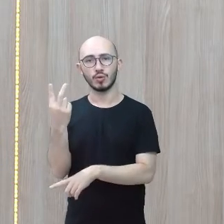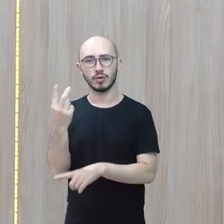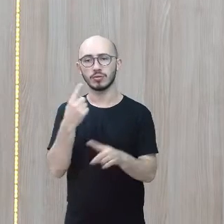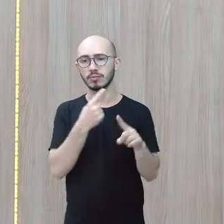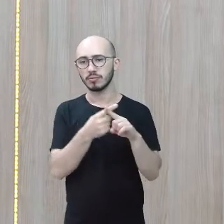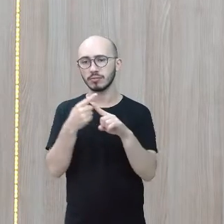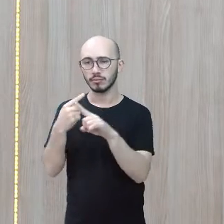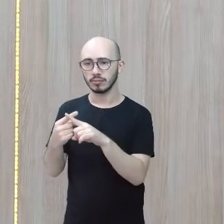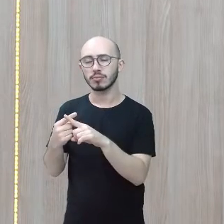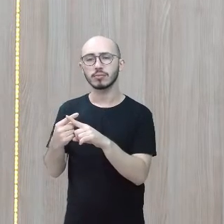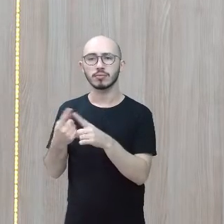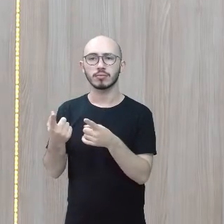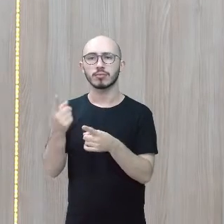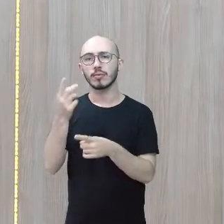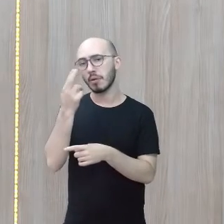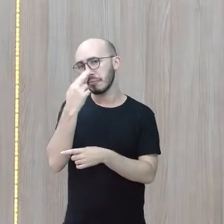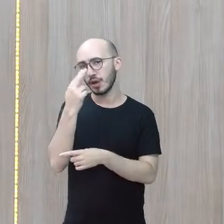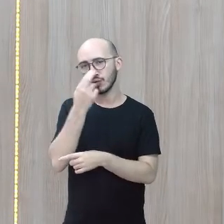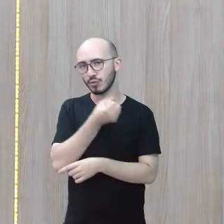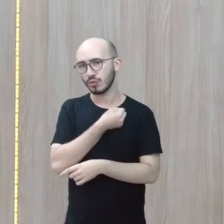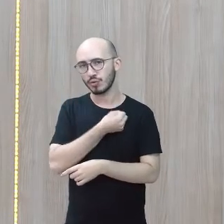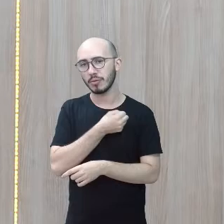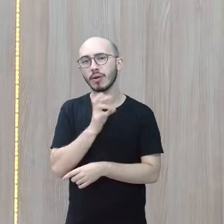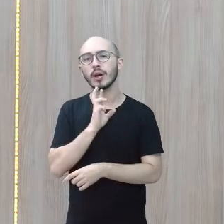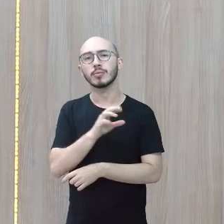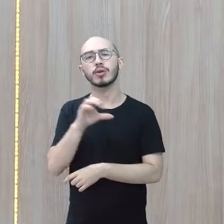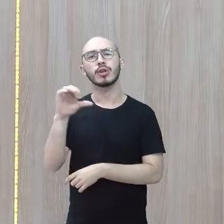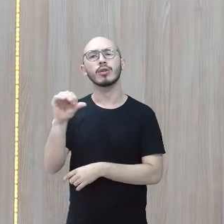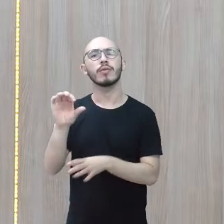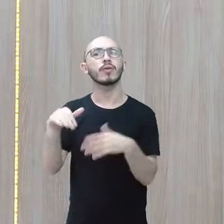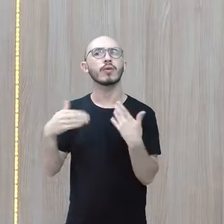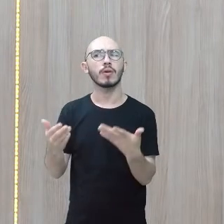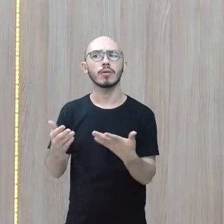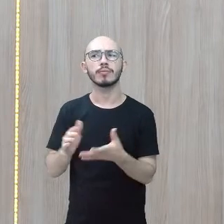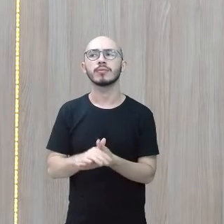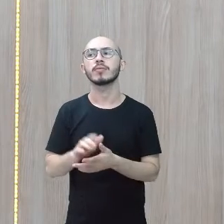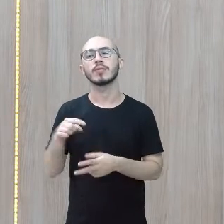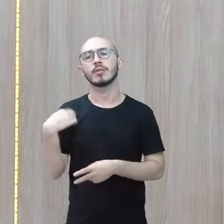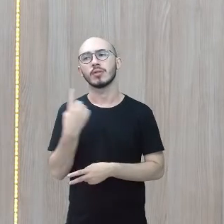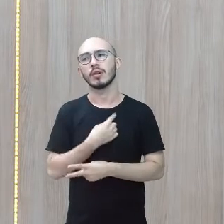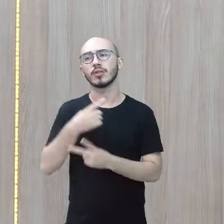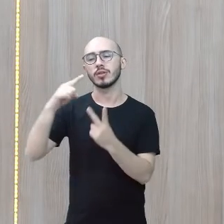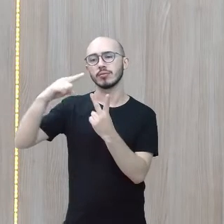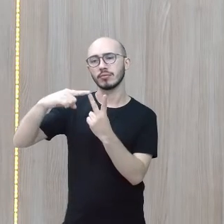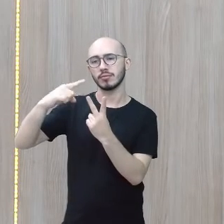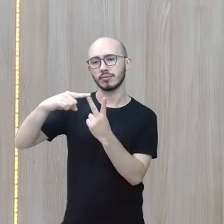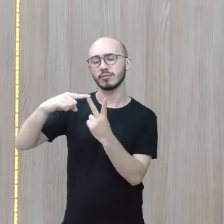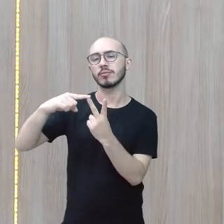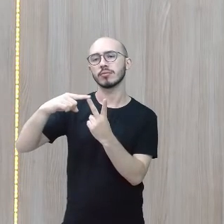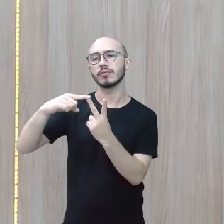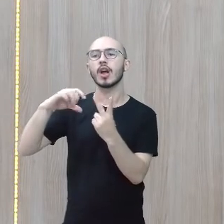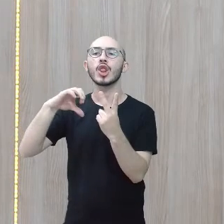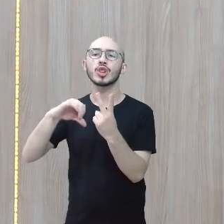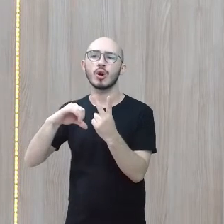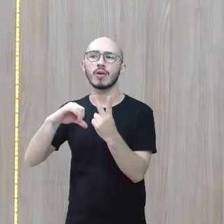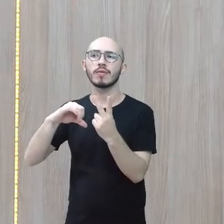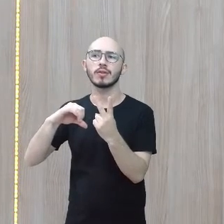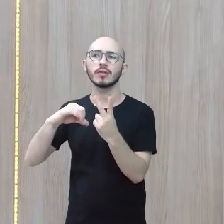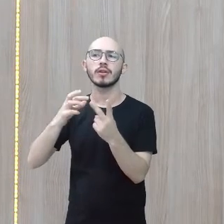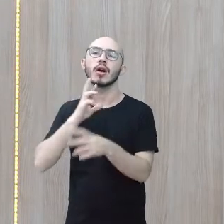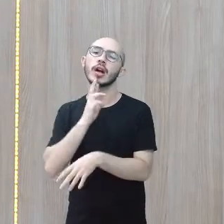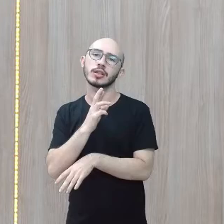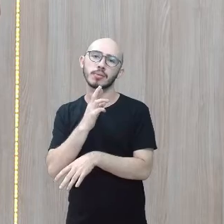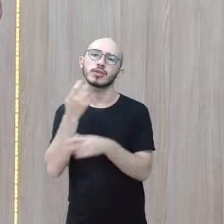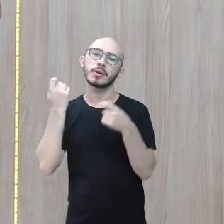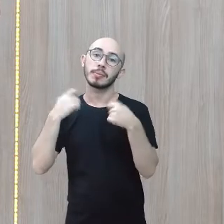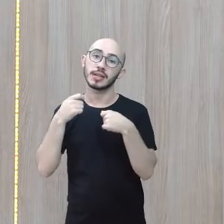vai dar um 9? Então, a gente vai estar extraindo a raiz quadrada do 9, para a resposta dar o